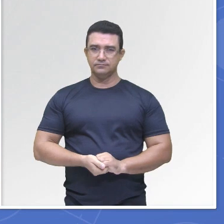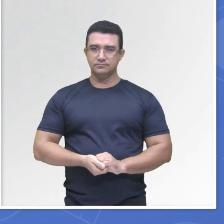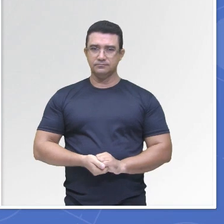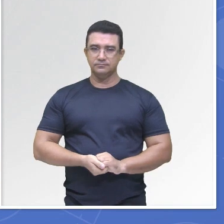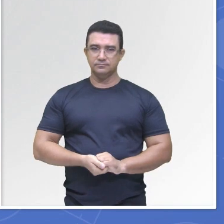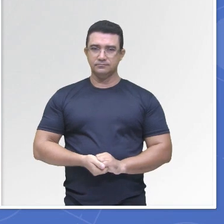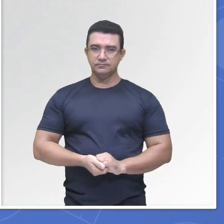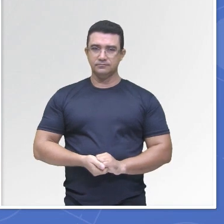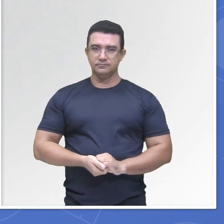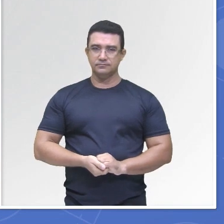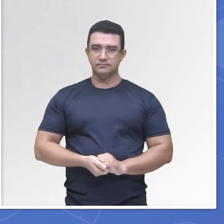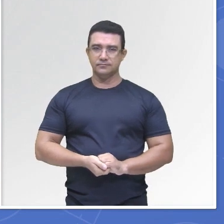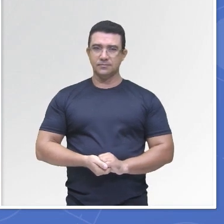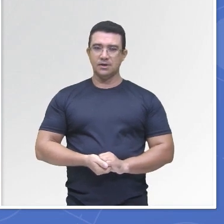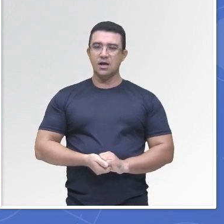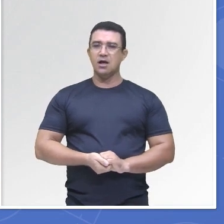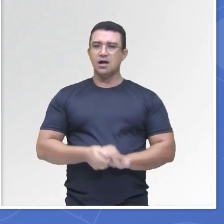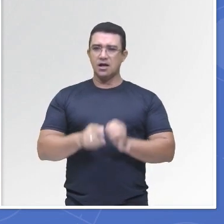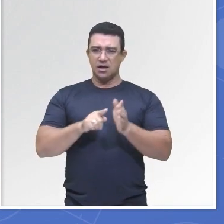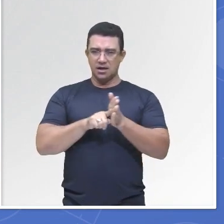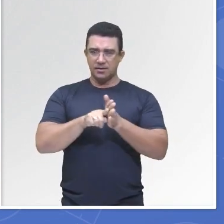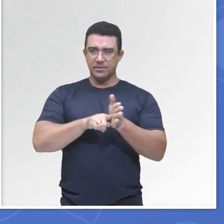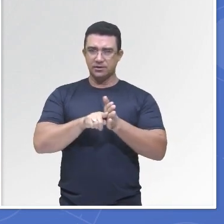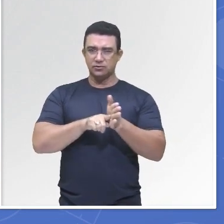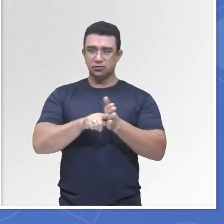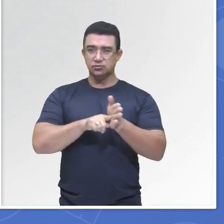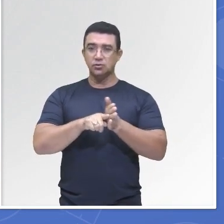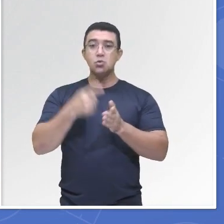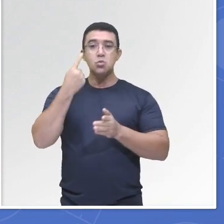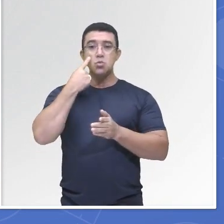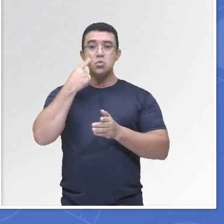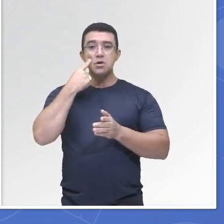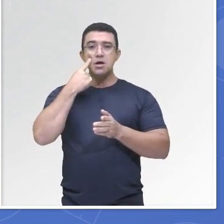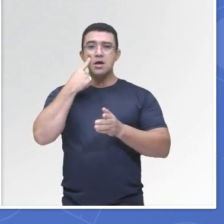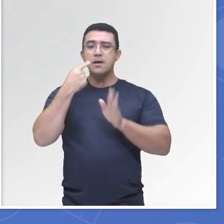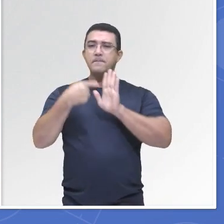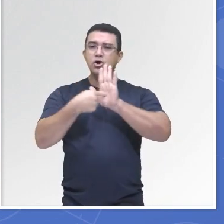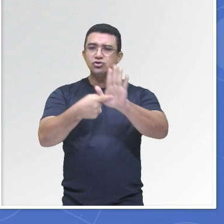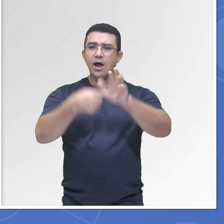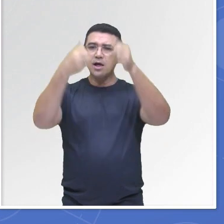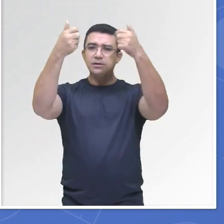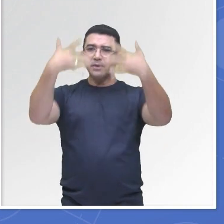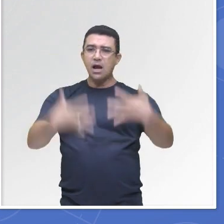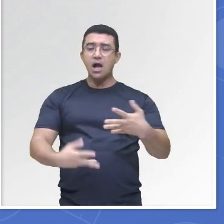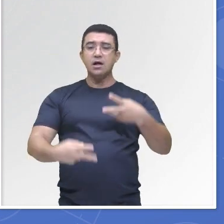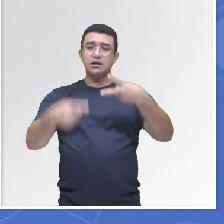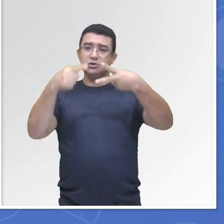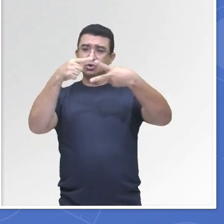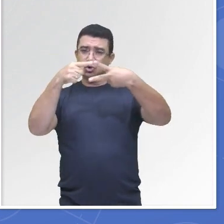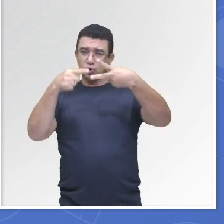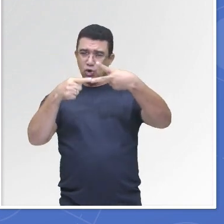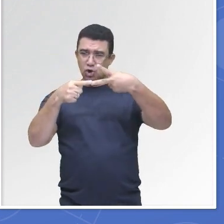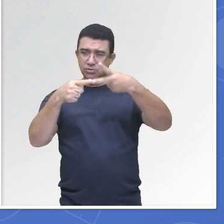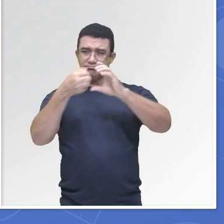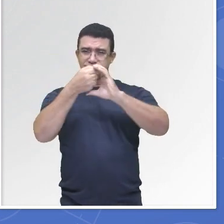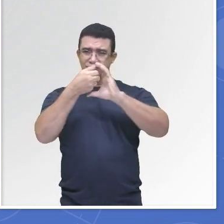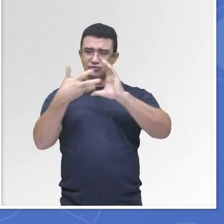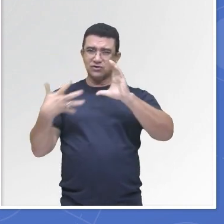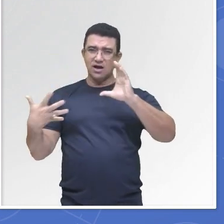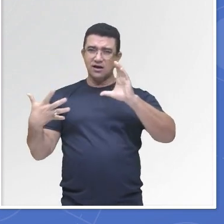Na nossa próxima questão, a gente vai ver aí, né? Você tinha que indicar e explicar dois fatores, né?